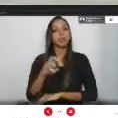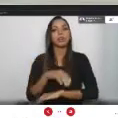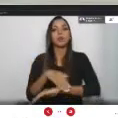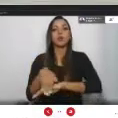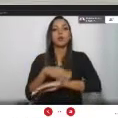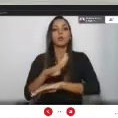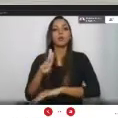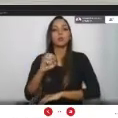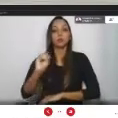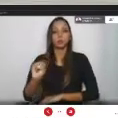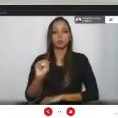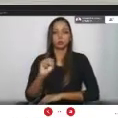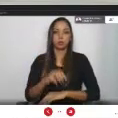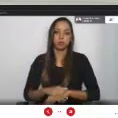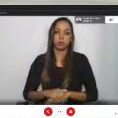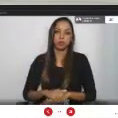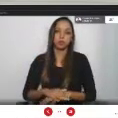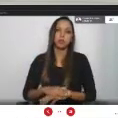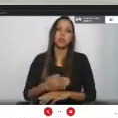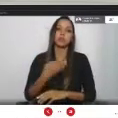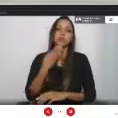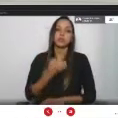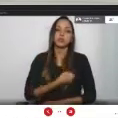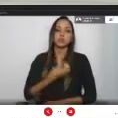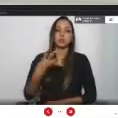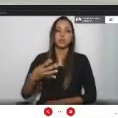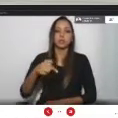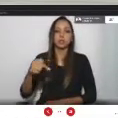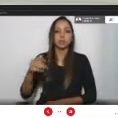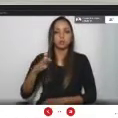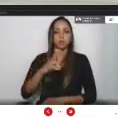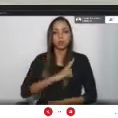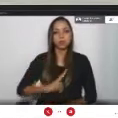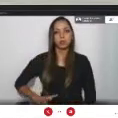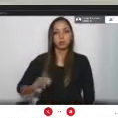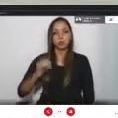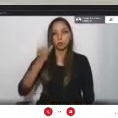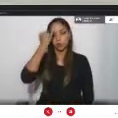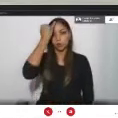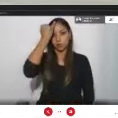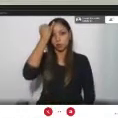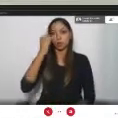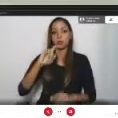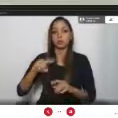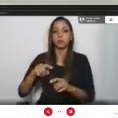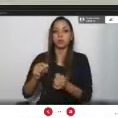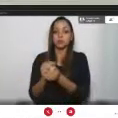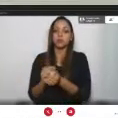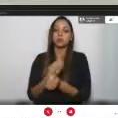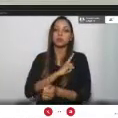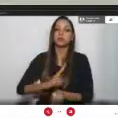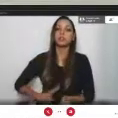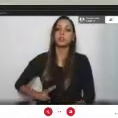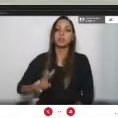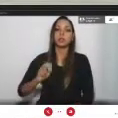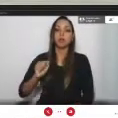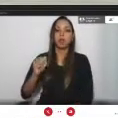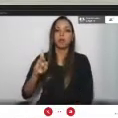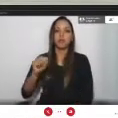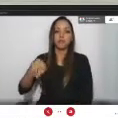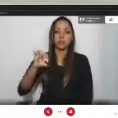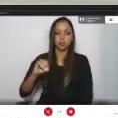Indicação 487, vereador Irandi e vereador José Afrânio, teve um arrumadinho aqui, com assento nessa